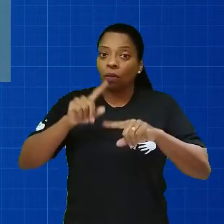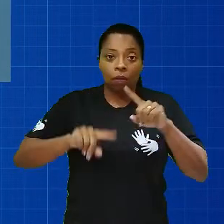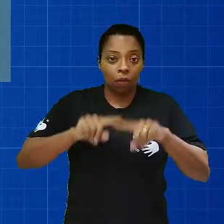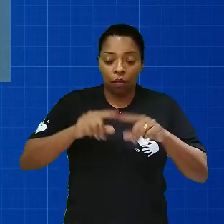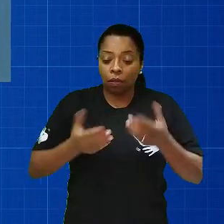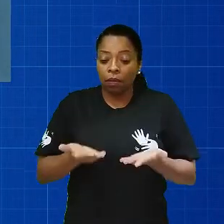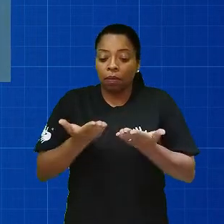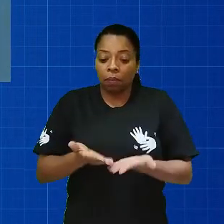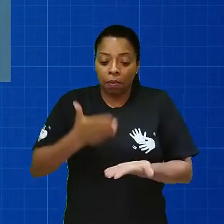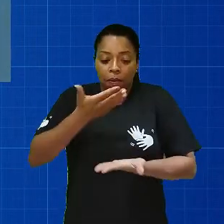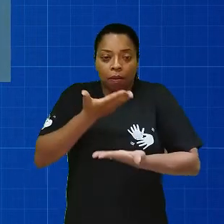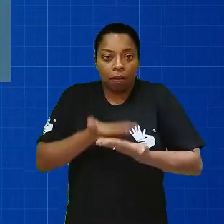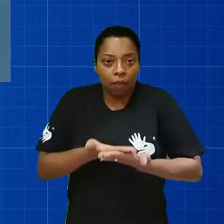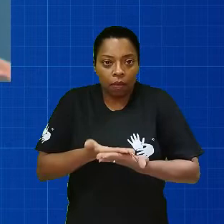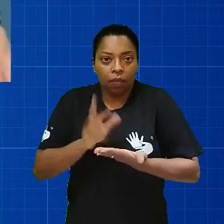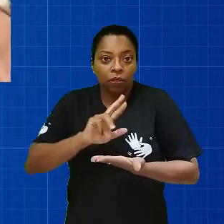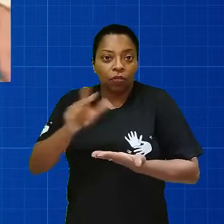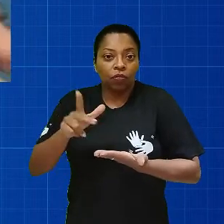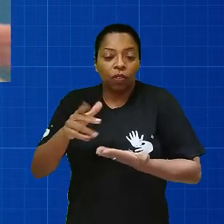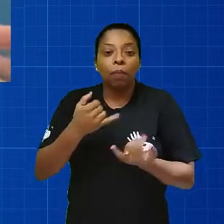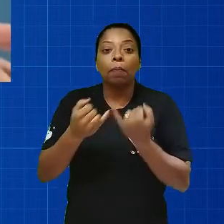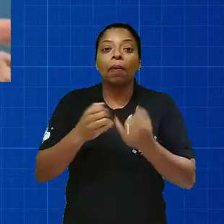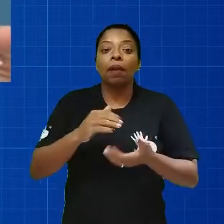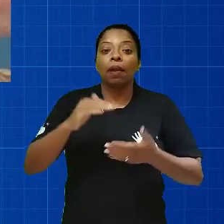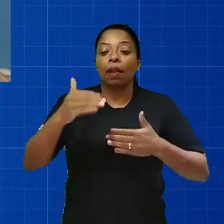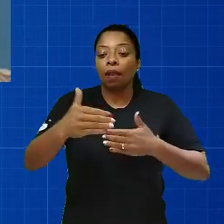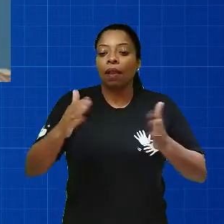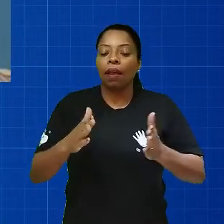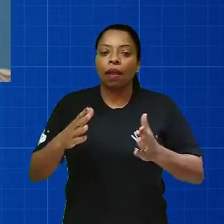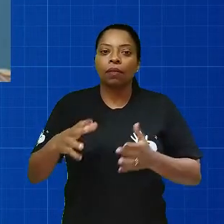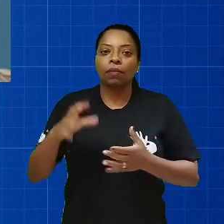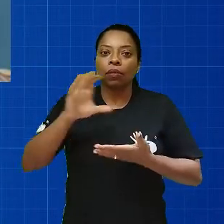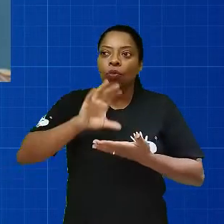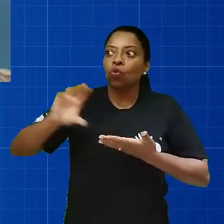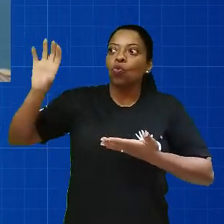uma base sólida, transforma em uma caixa, então o